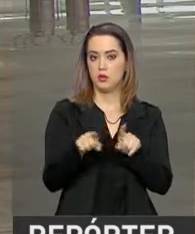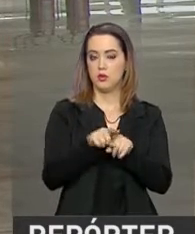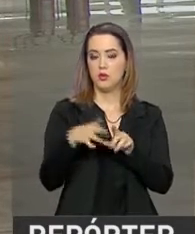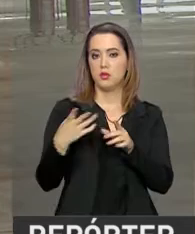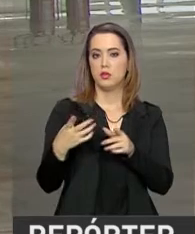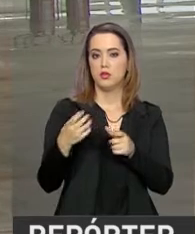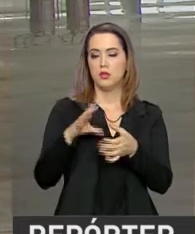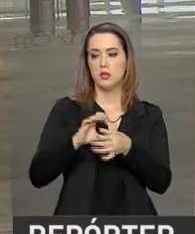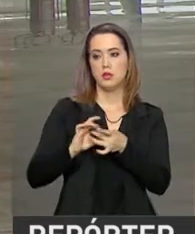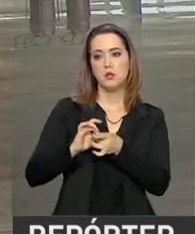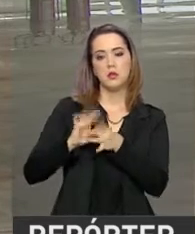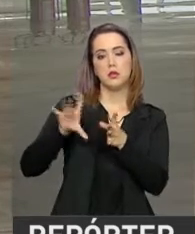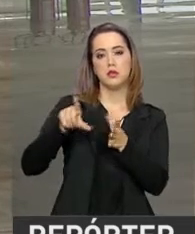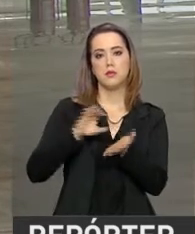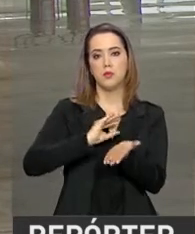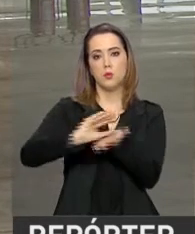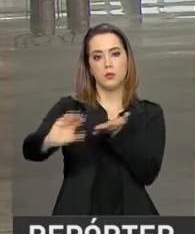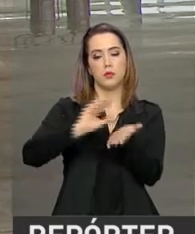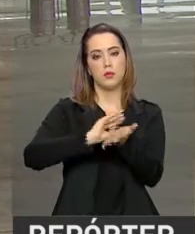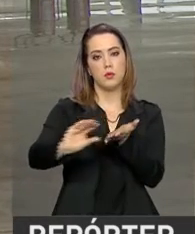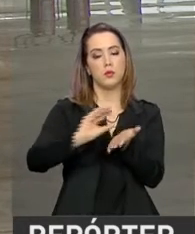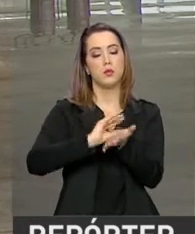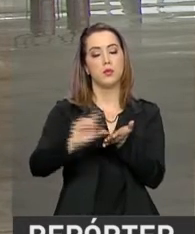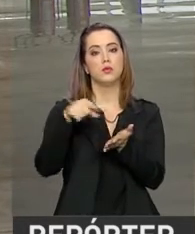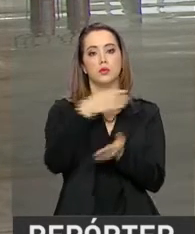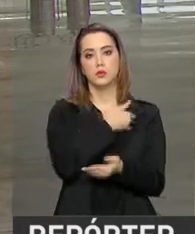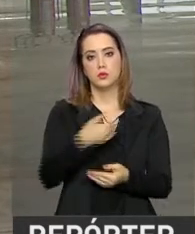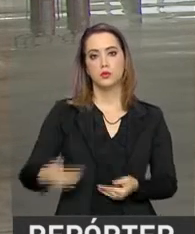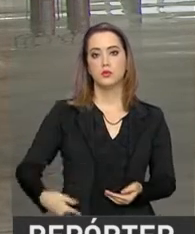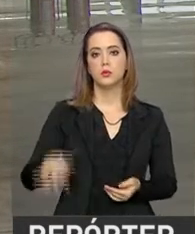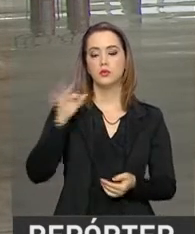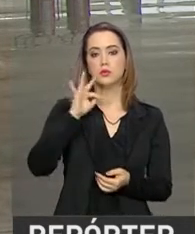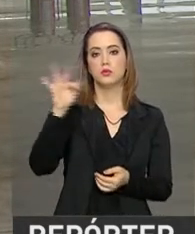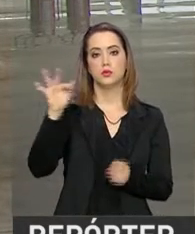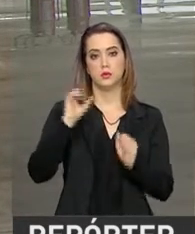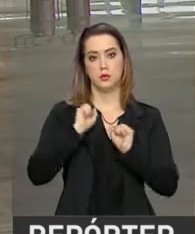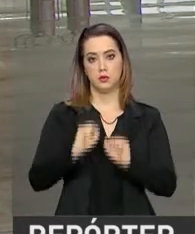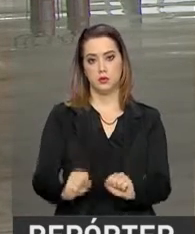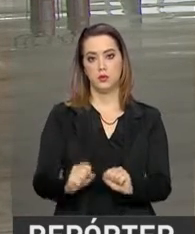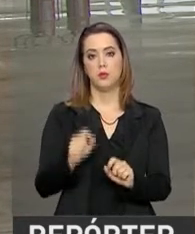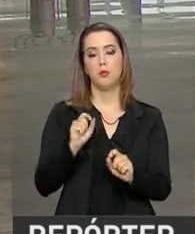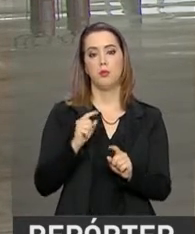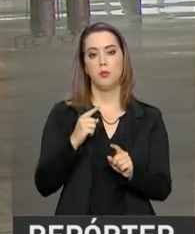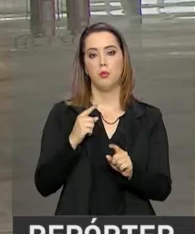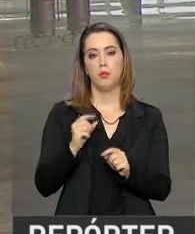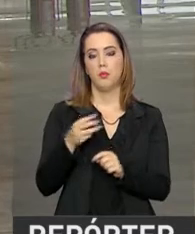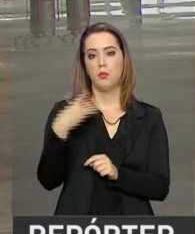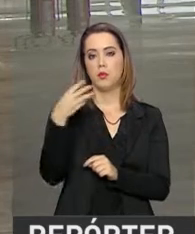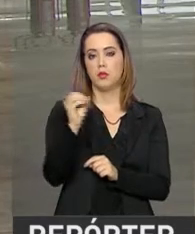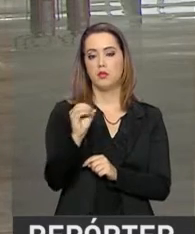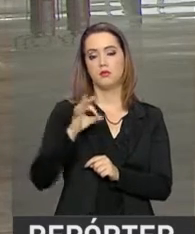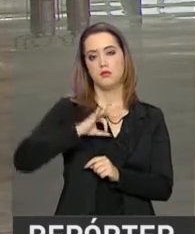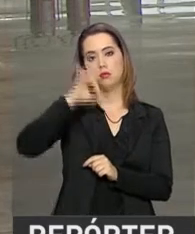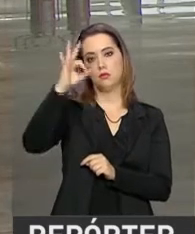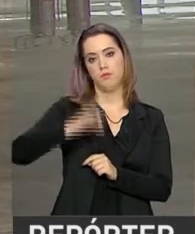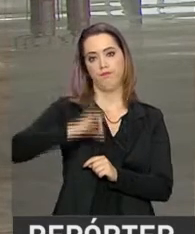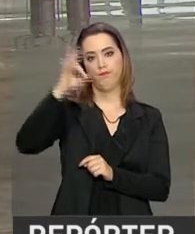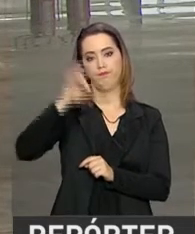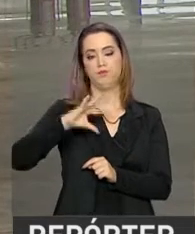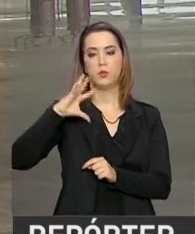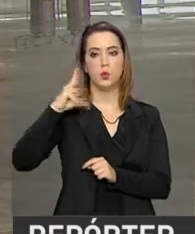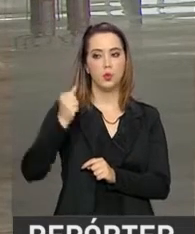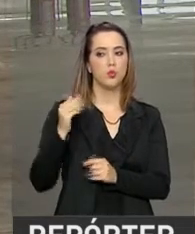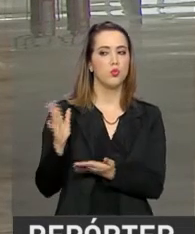até 2023, permitindo que o governo federal execute de forma livre 30% das